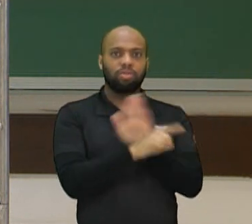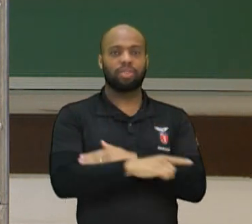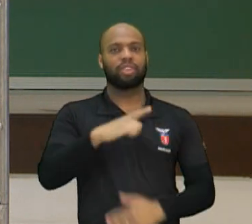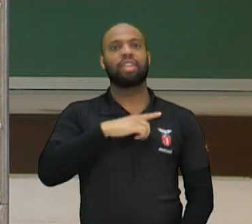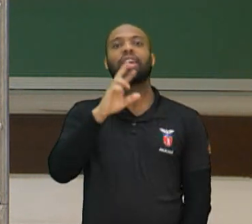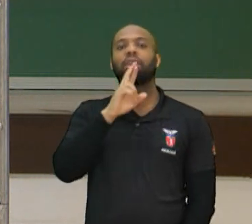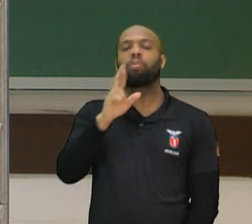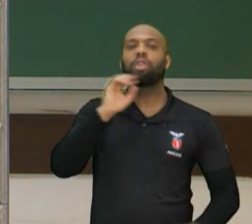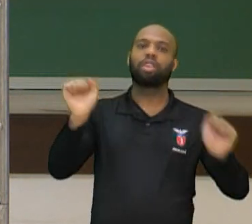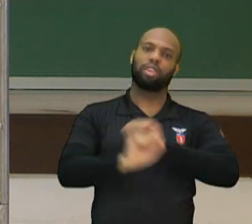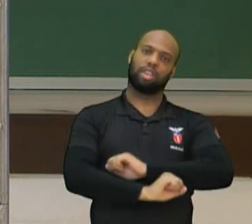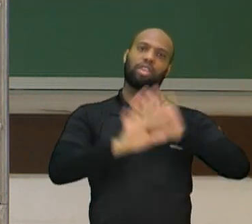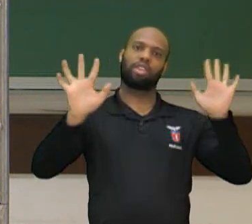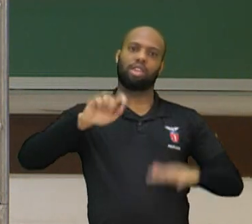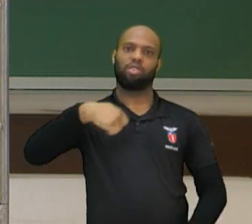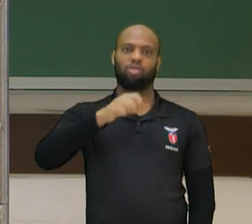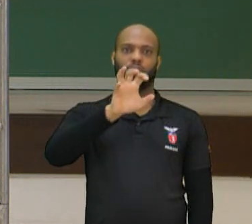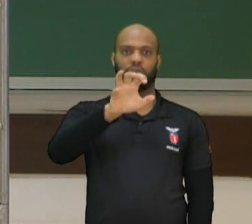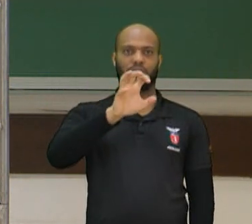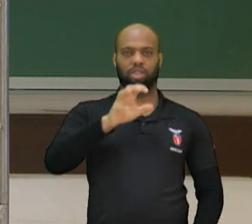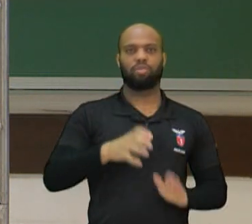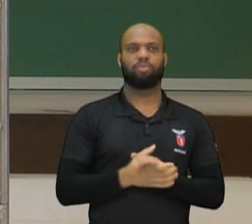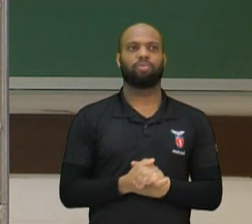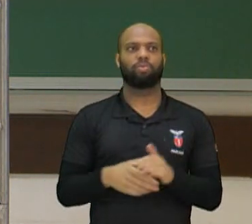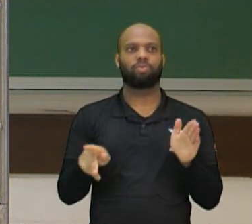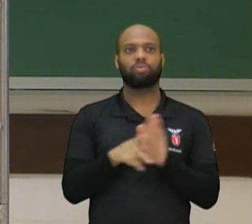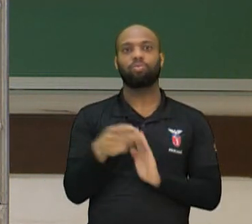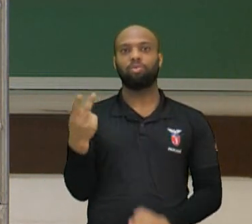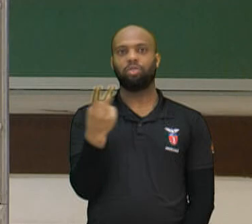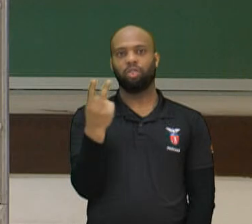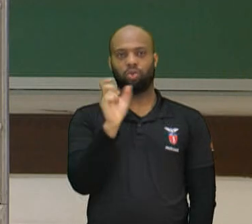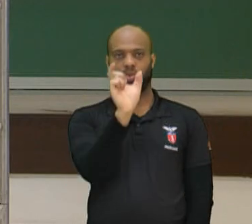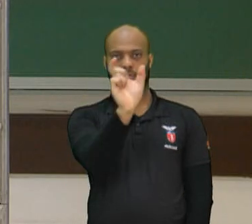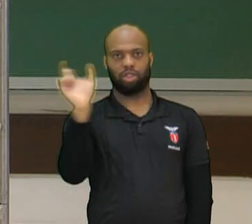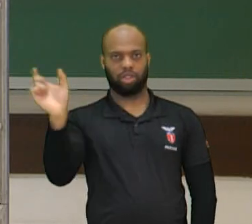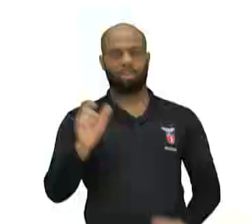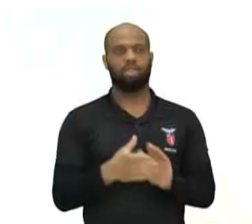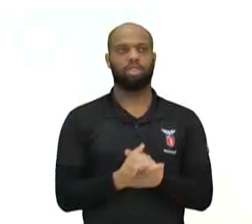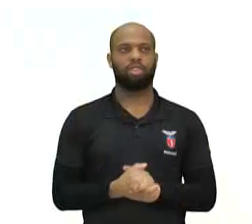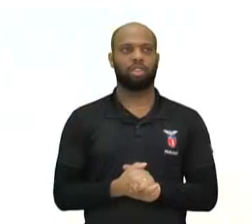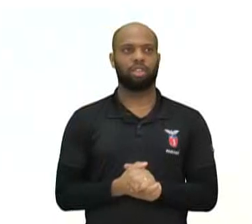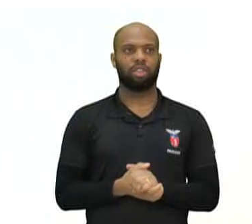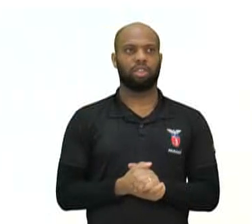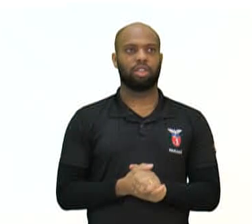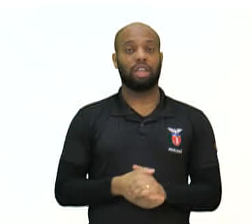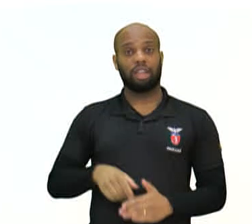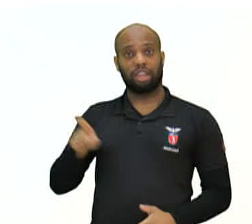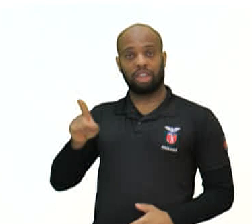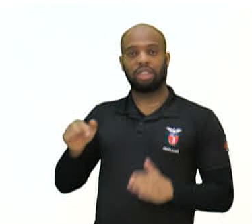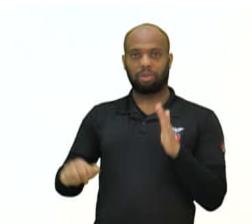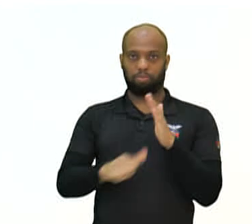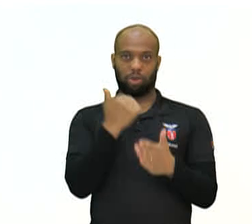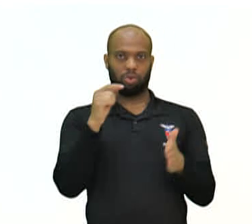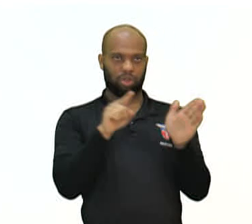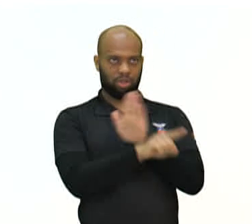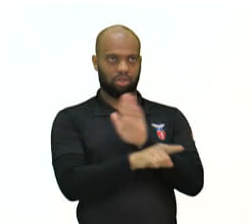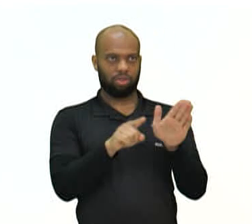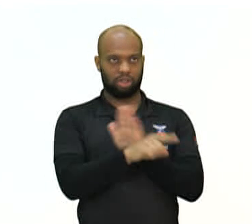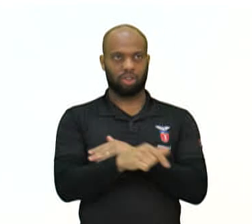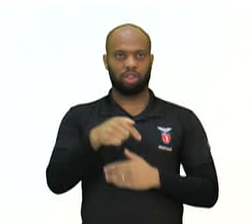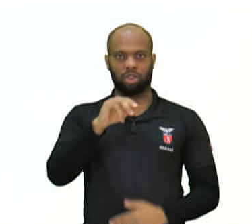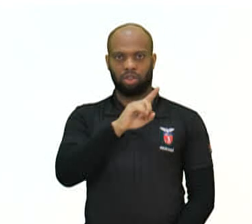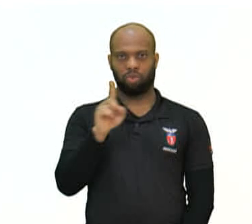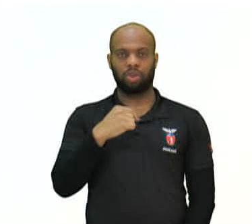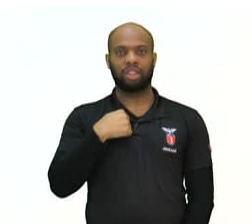para esclarecer o sentido dessas duas palavras. Nesse primeiro quiz, o